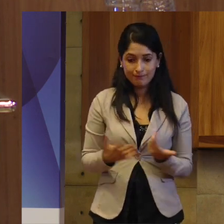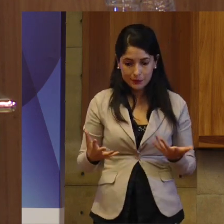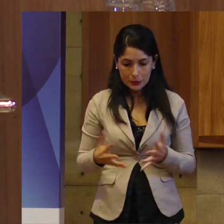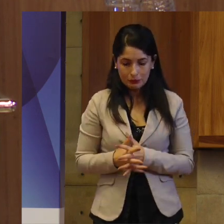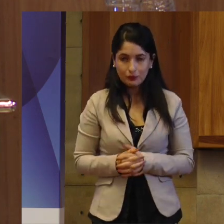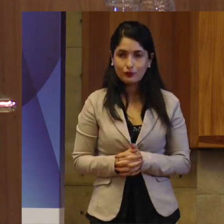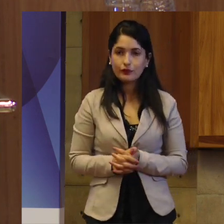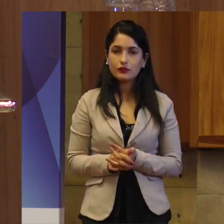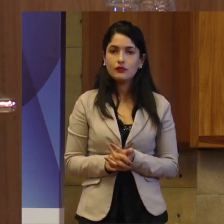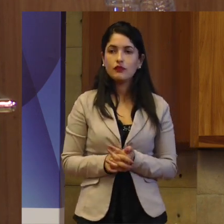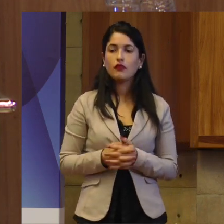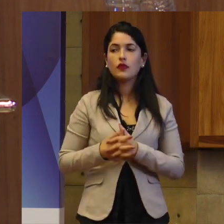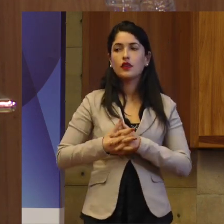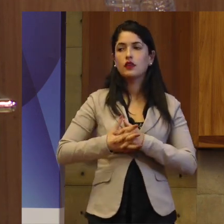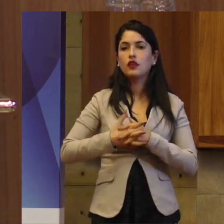Esse é um pouco